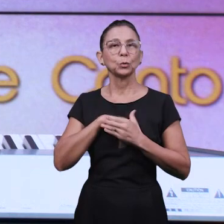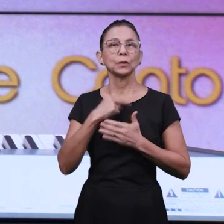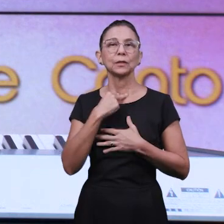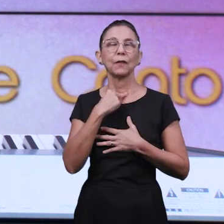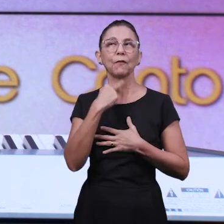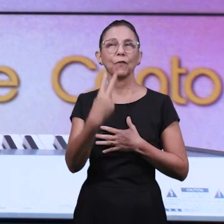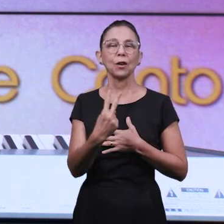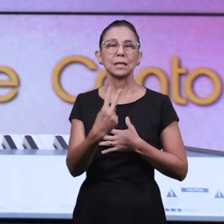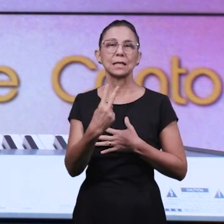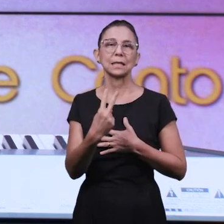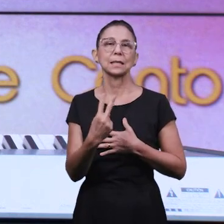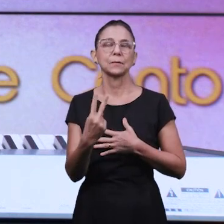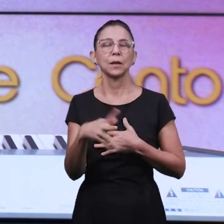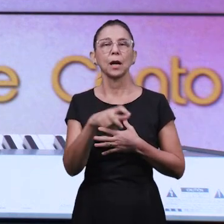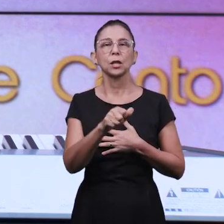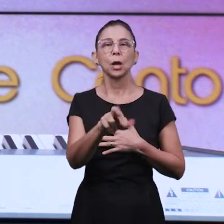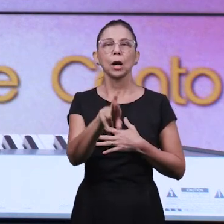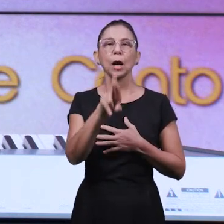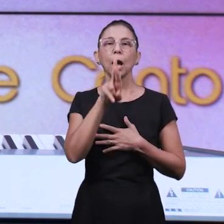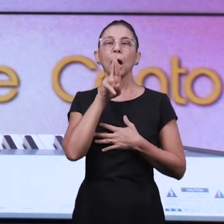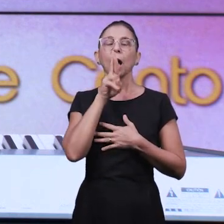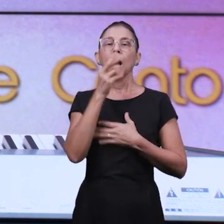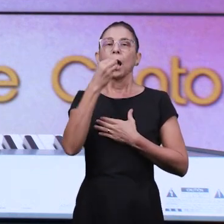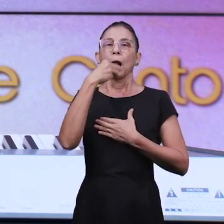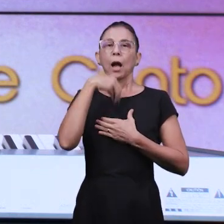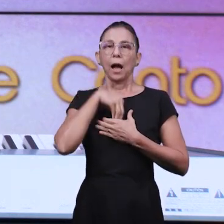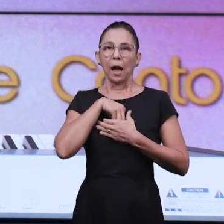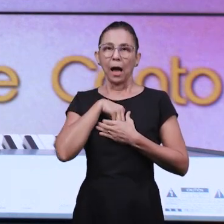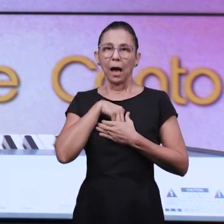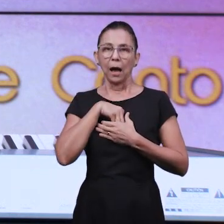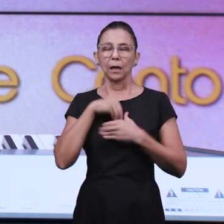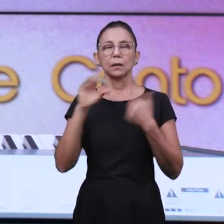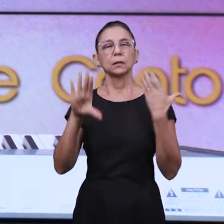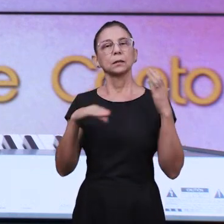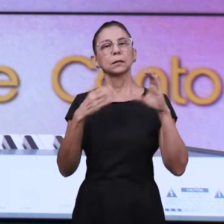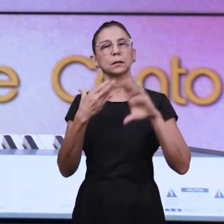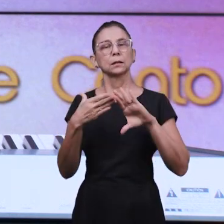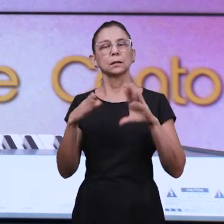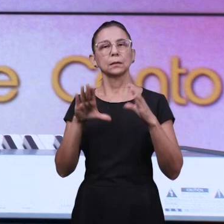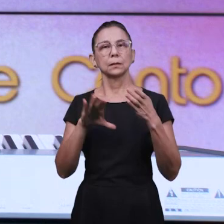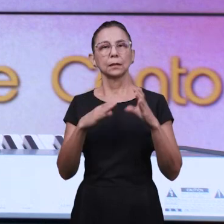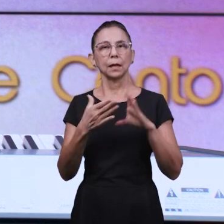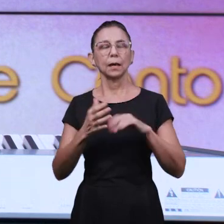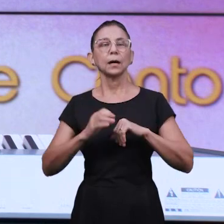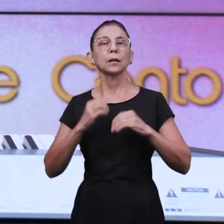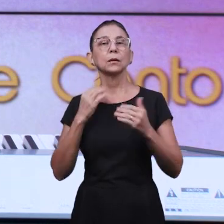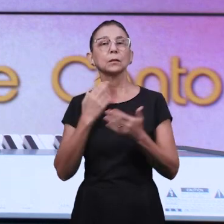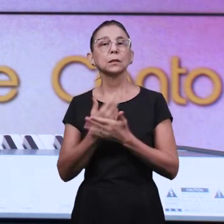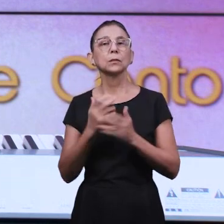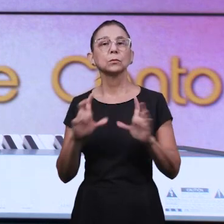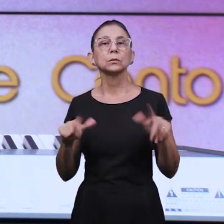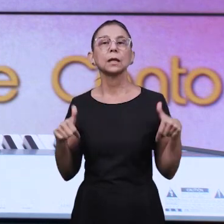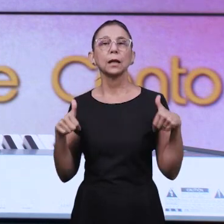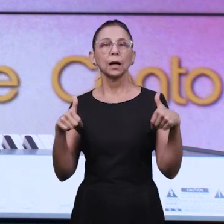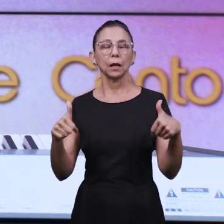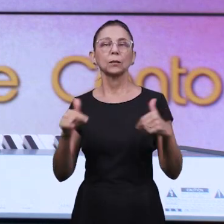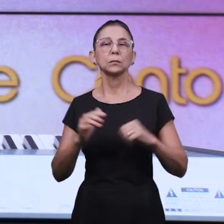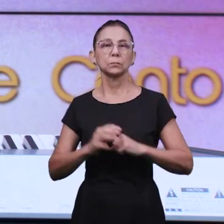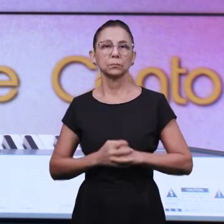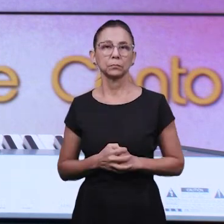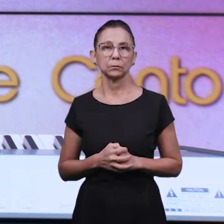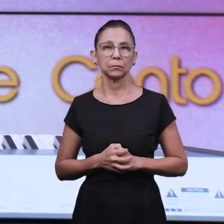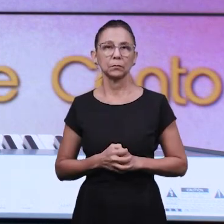a voz. Quando nós inspiramos para cantar, se ativa uma